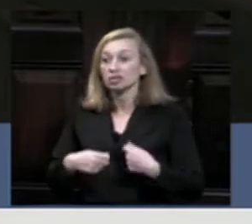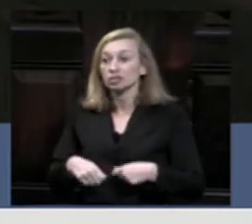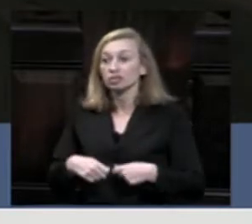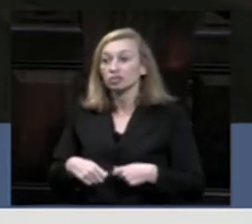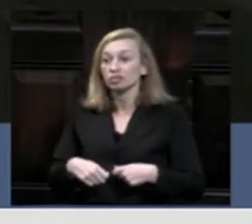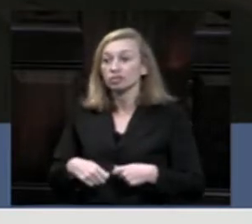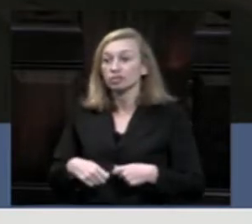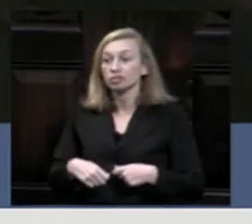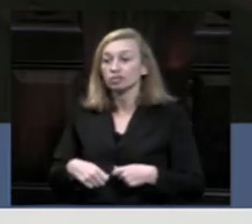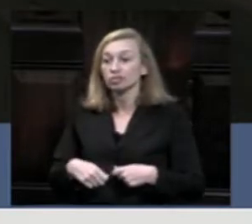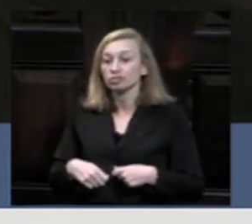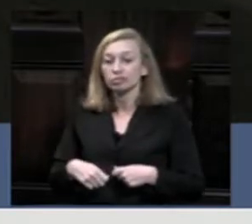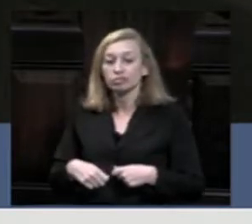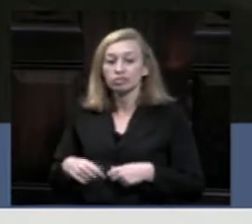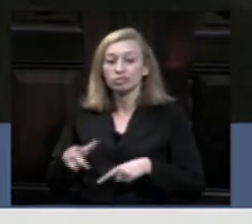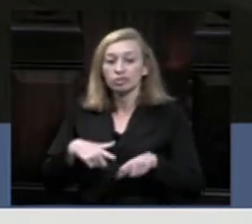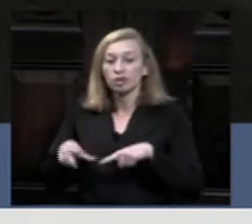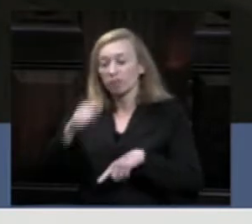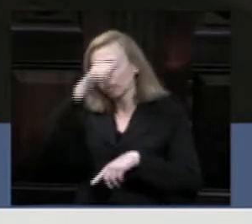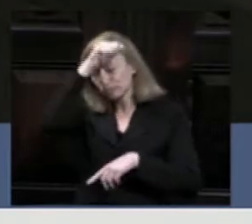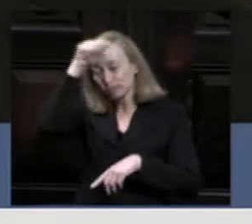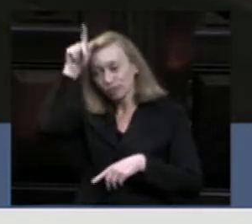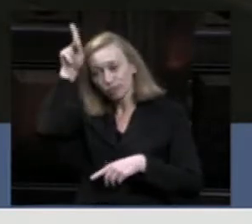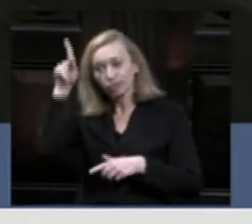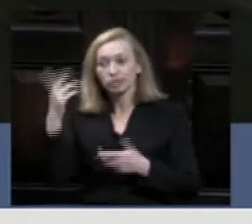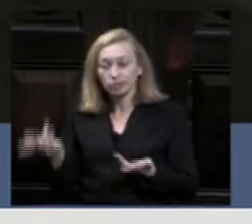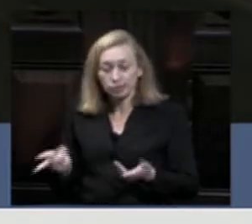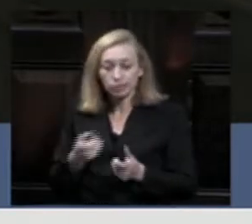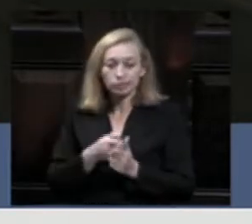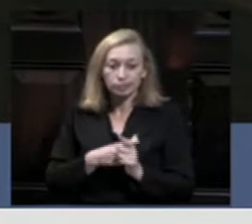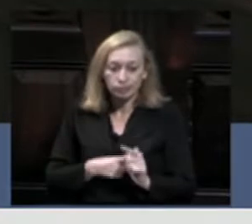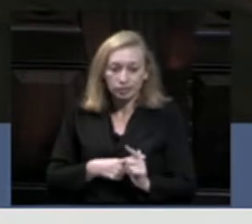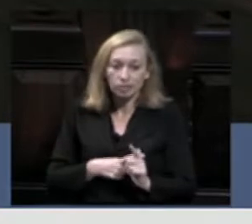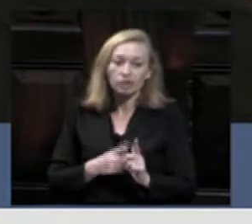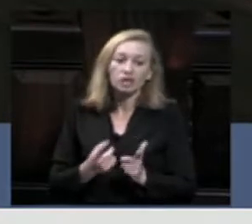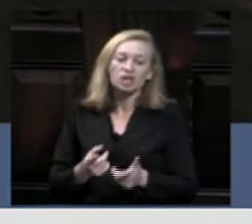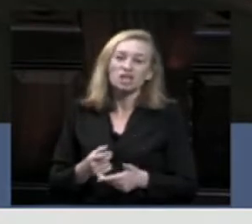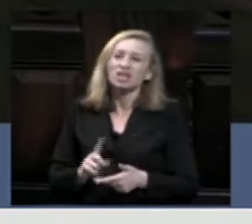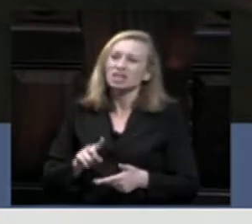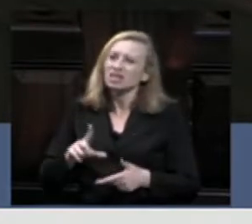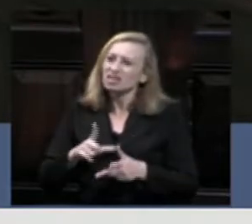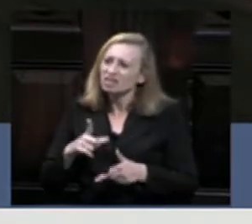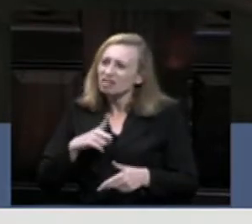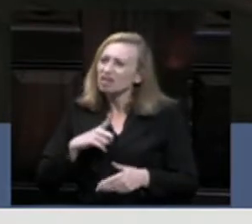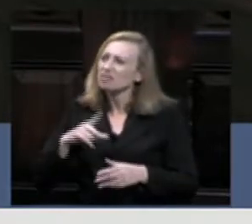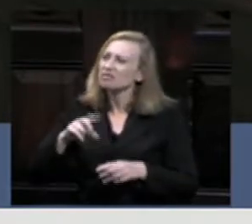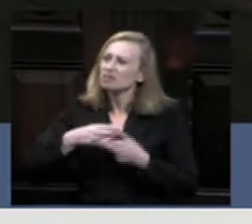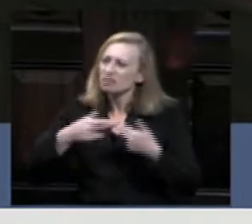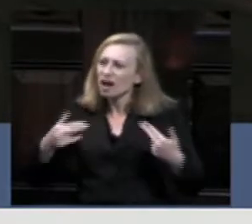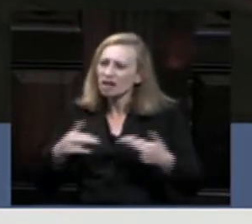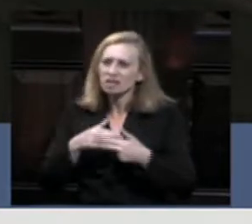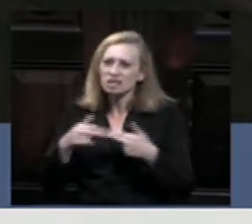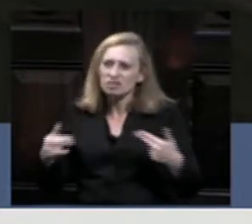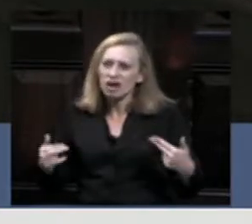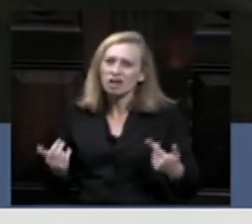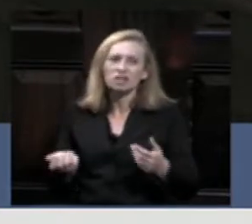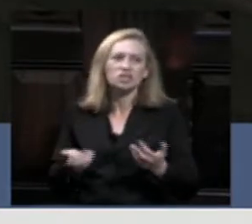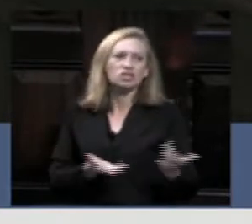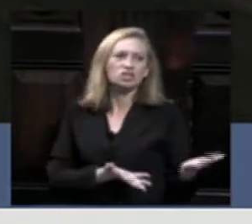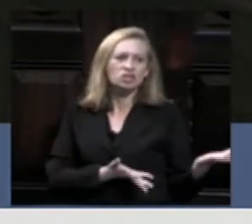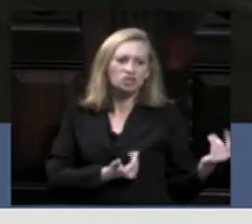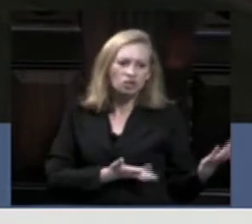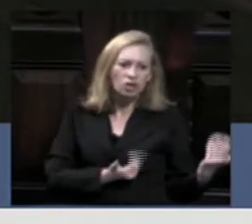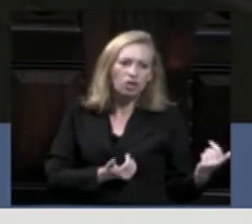E, igual a ela, senhor presidente, tem várias crianças, vários jovens,